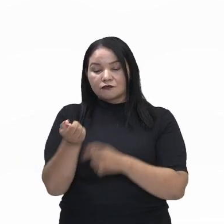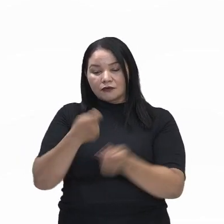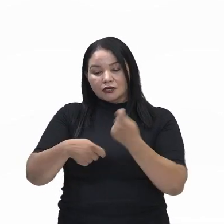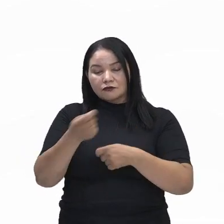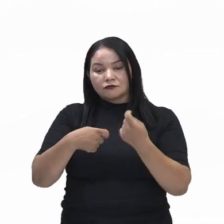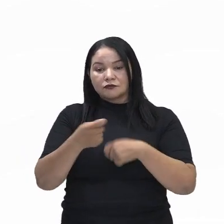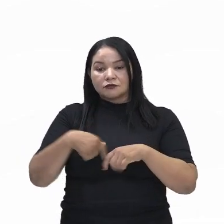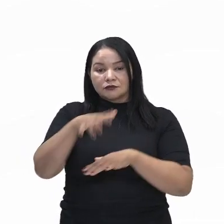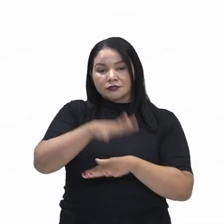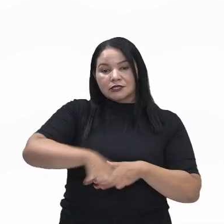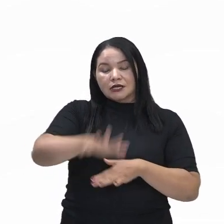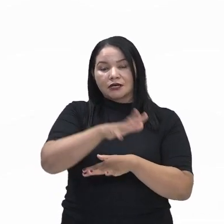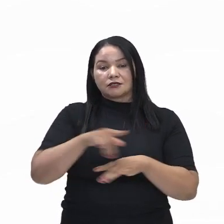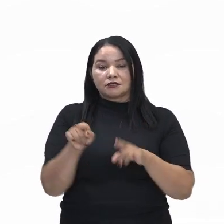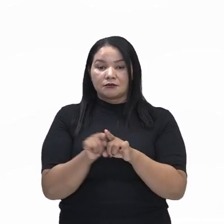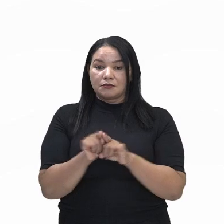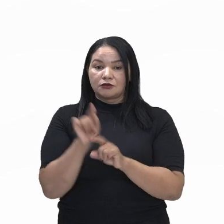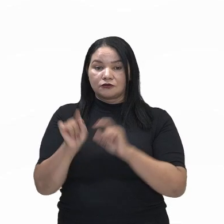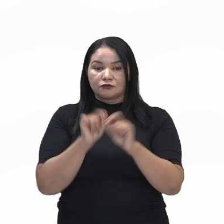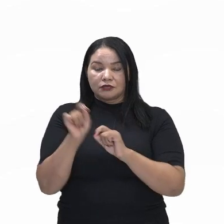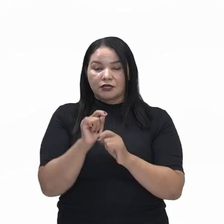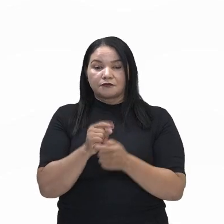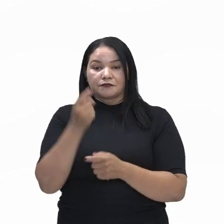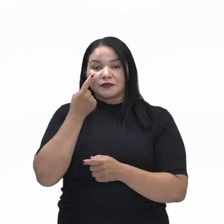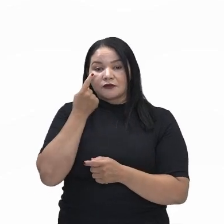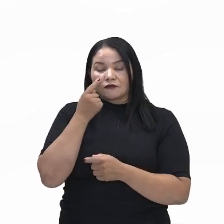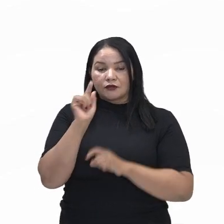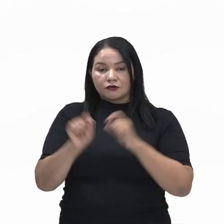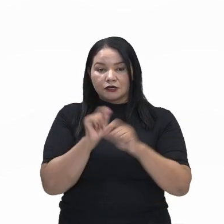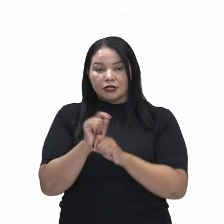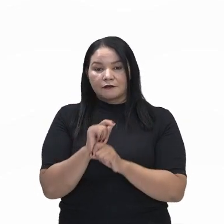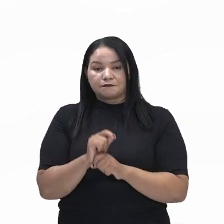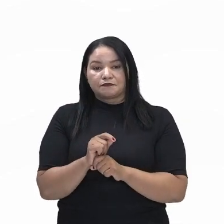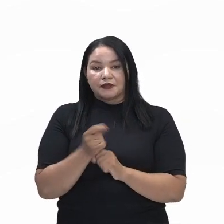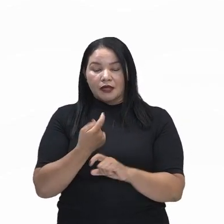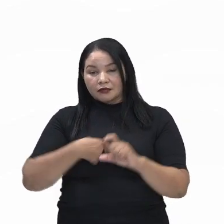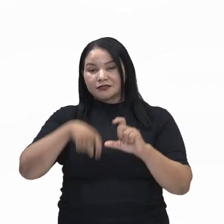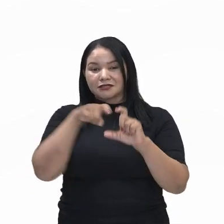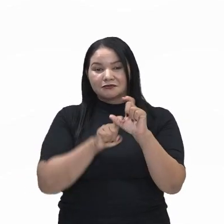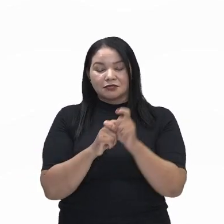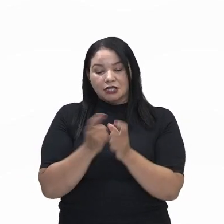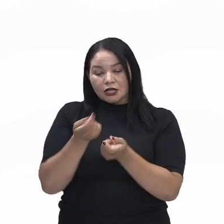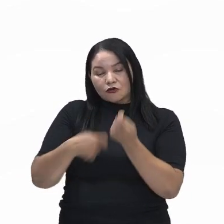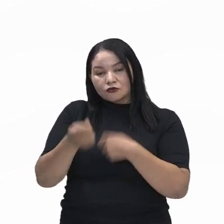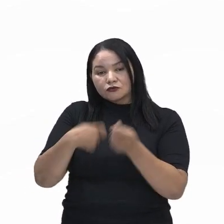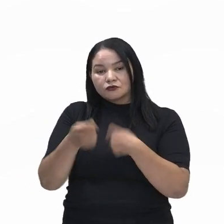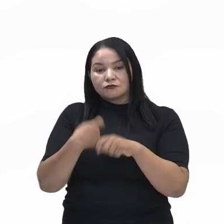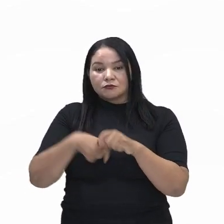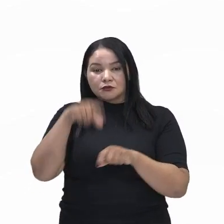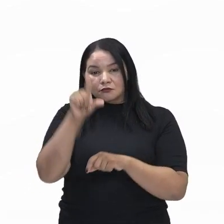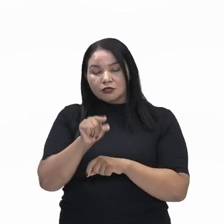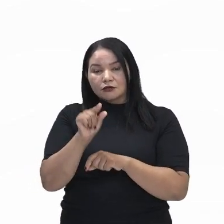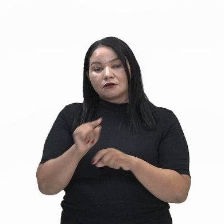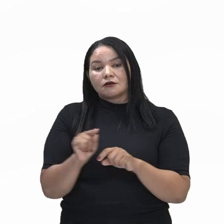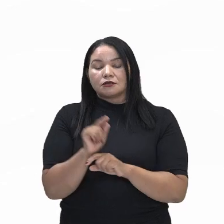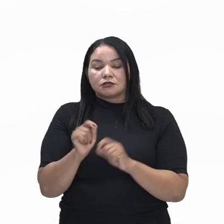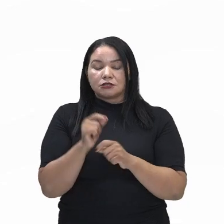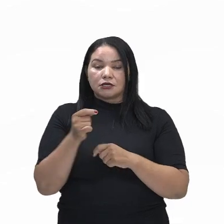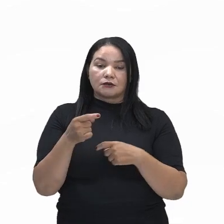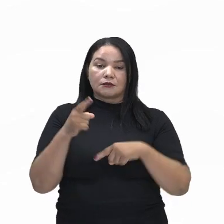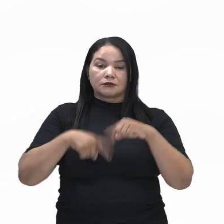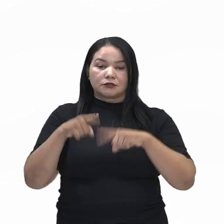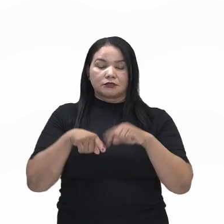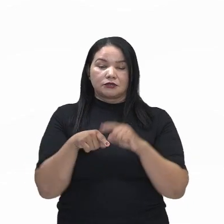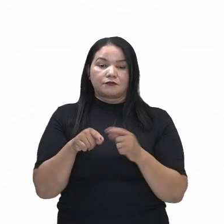na região. Também verificaremos a menor dependência econômica das atividades tradicionais,